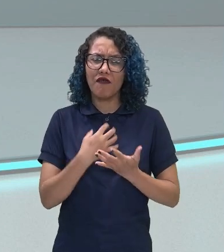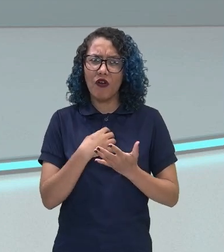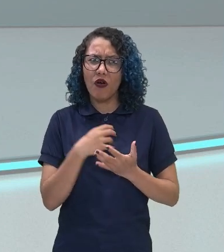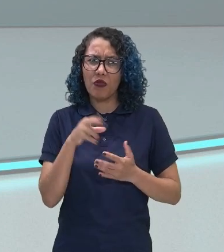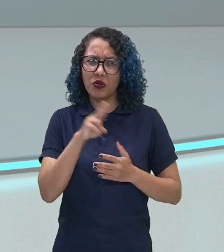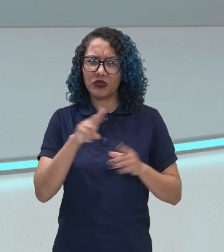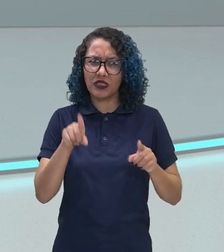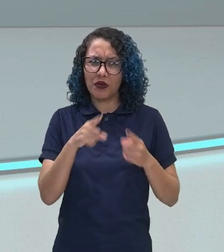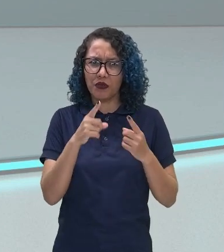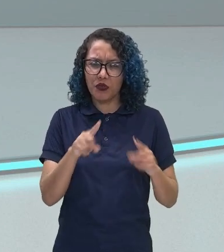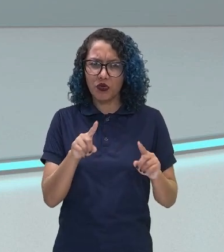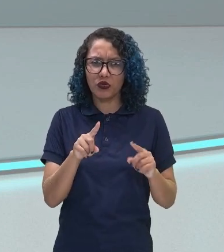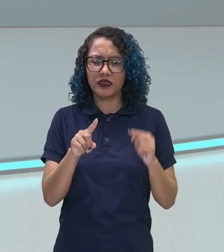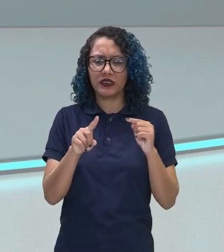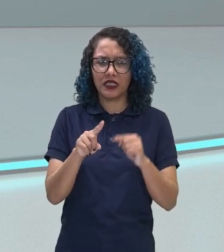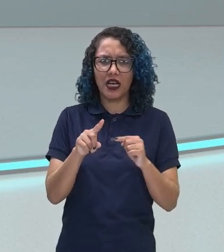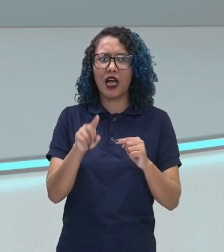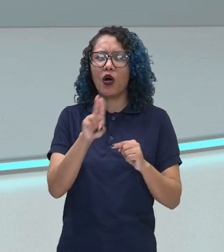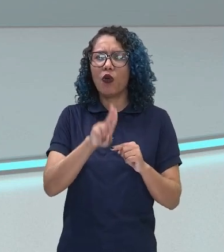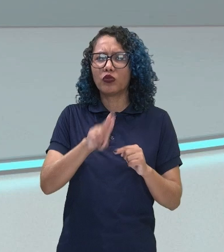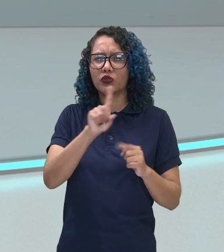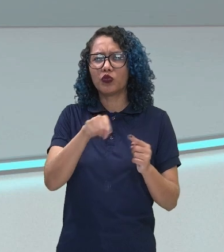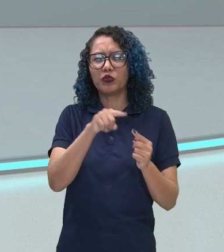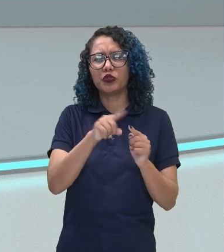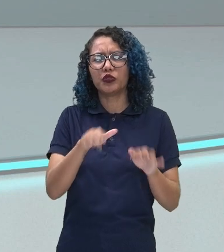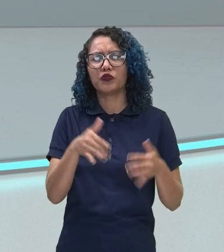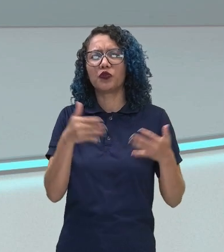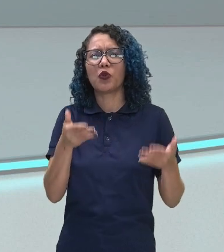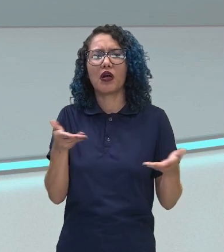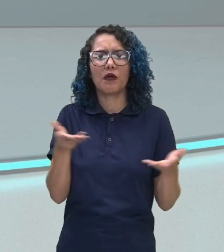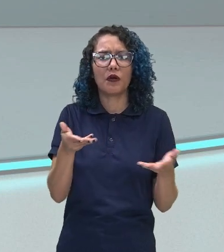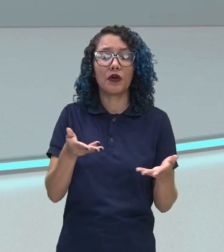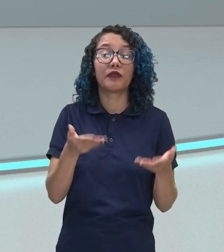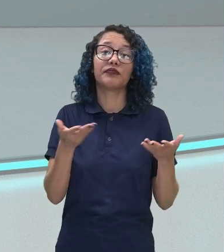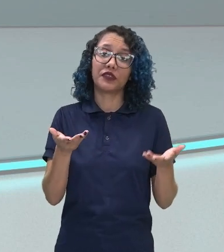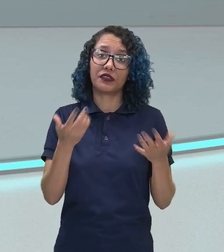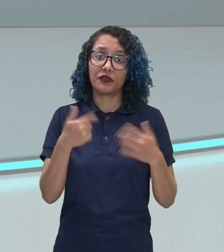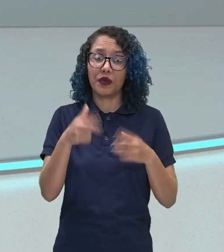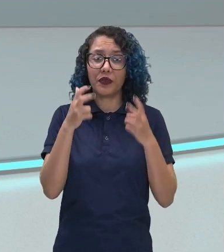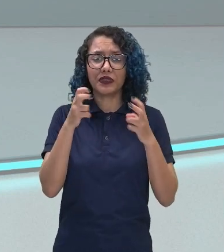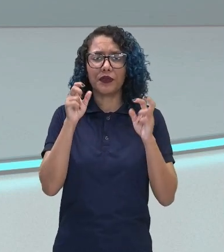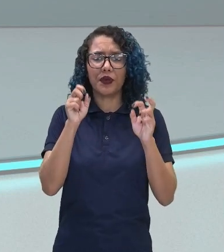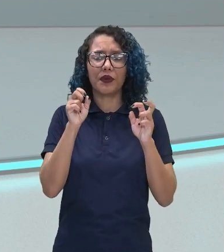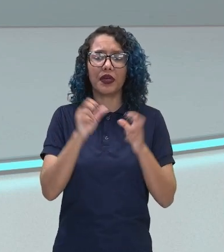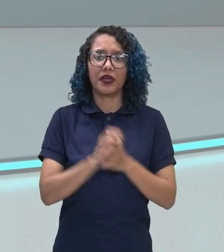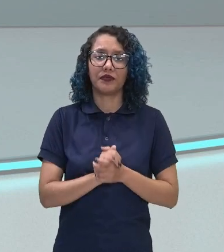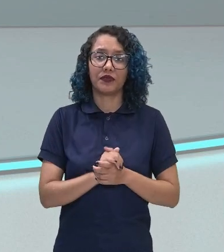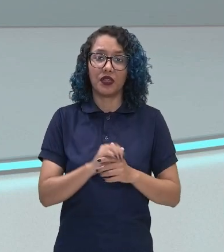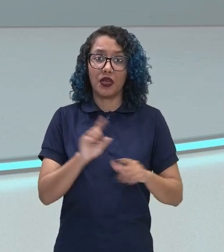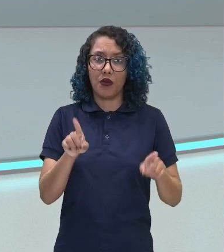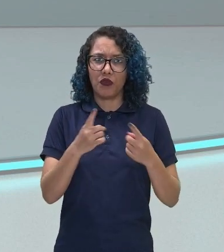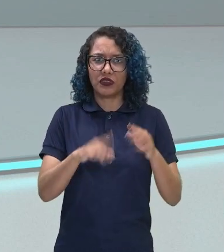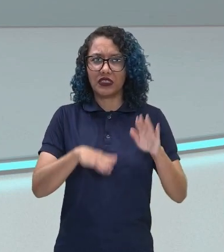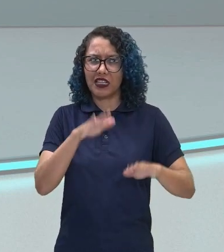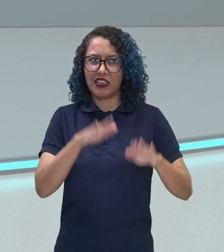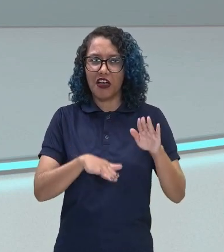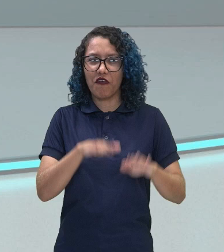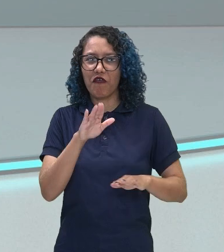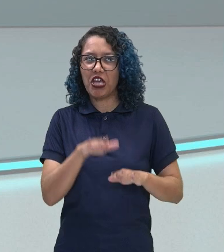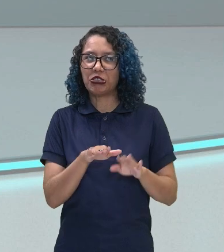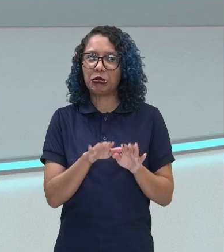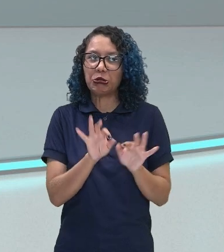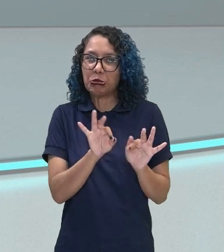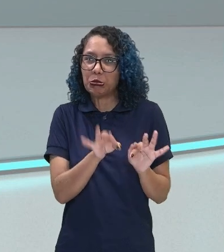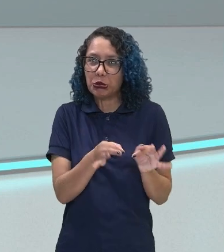essa ferramenta é utilizada hoje? E assim vamos perceber que a música pode até parecer